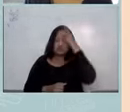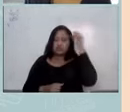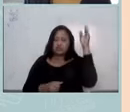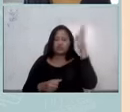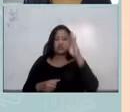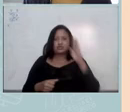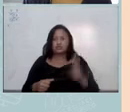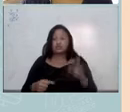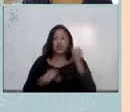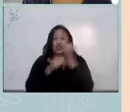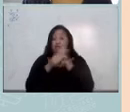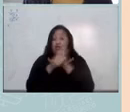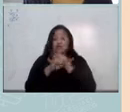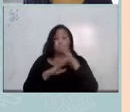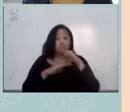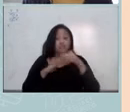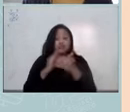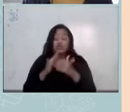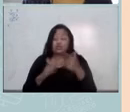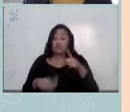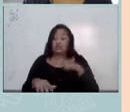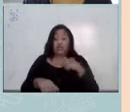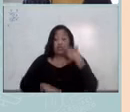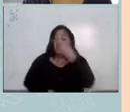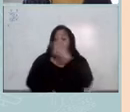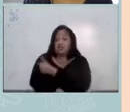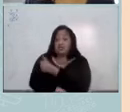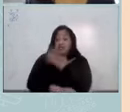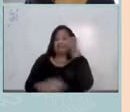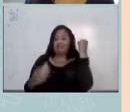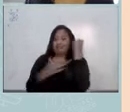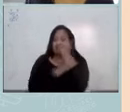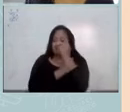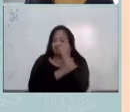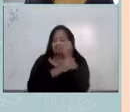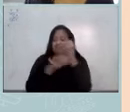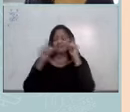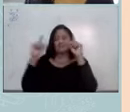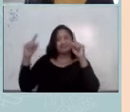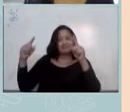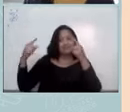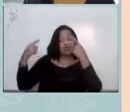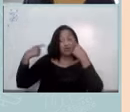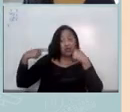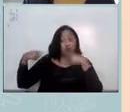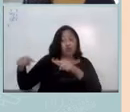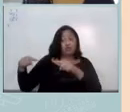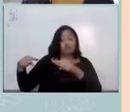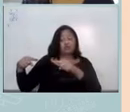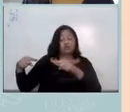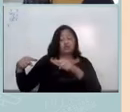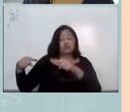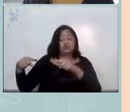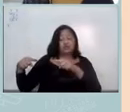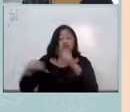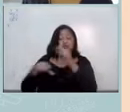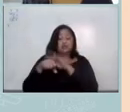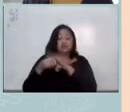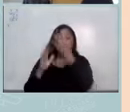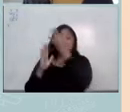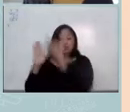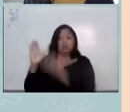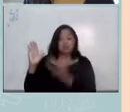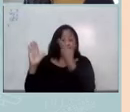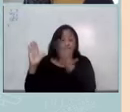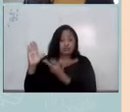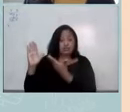que a gente ainda não tem vacina, uma vacinação eficiente, uma vacinação eficaz contra essas doenças, certo? E aí são doenças,